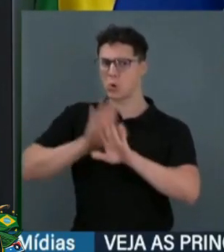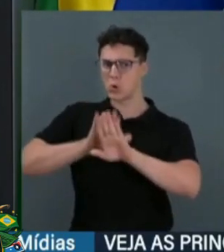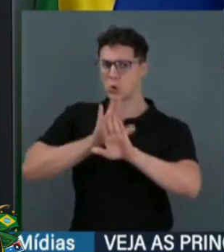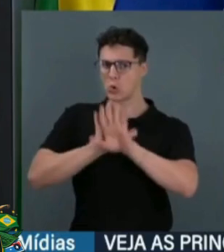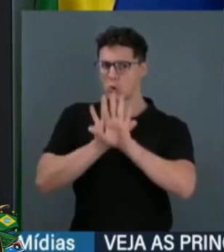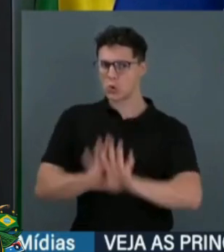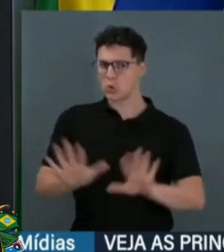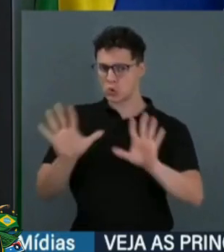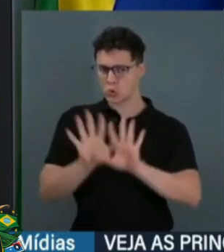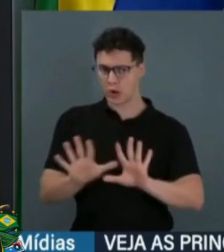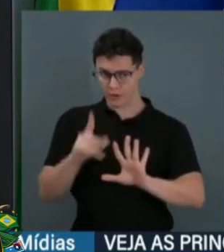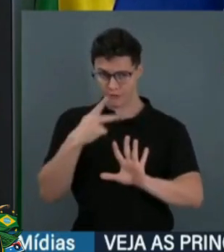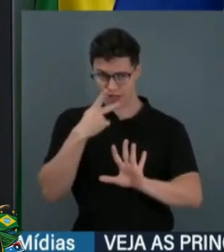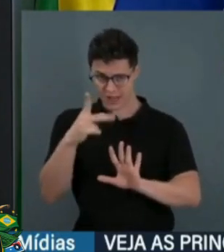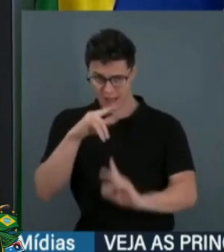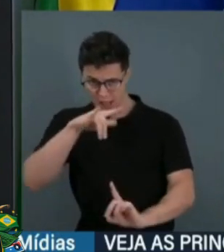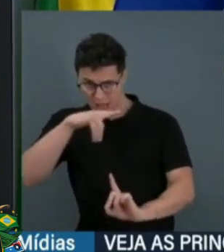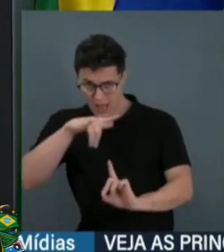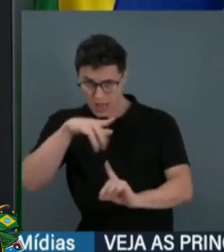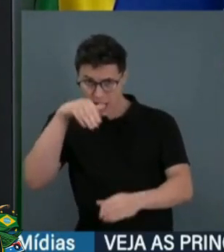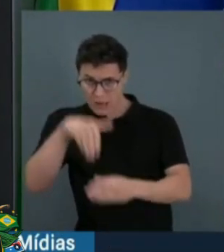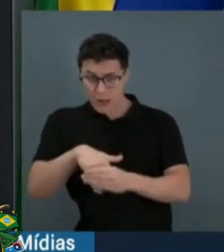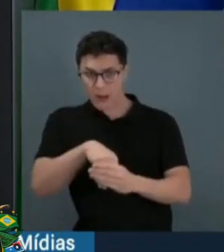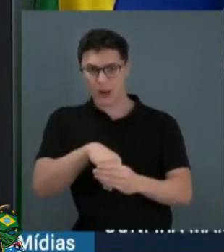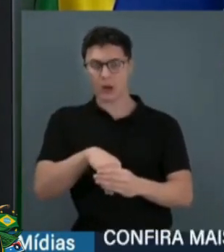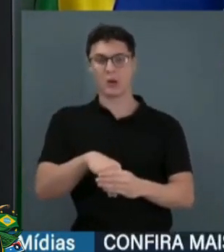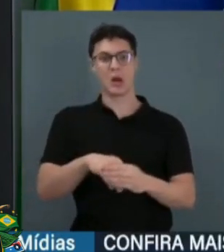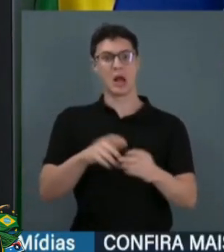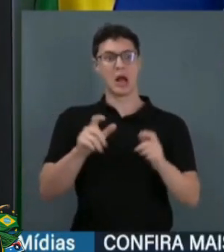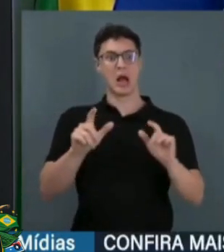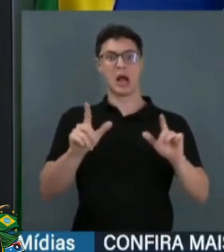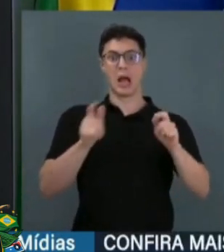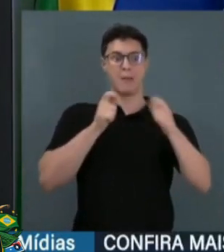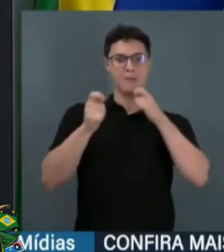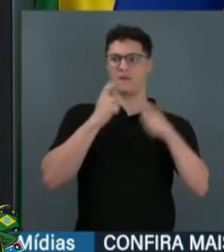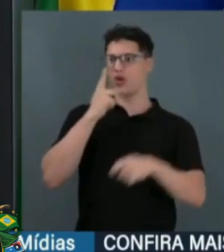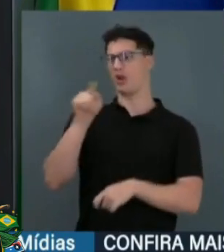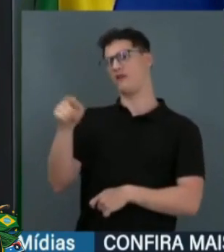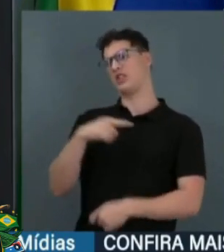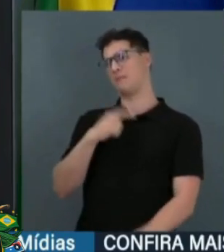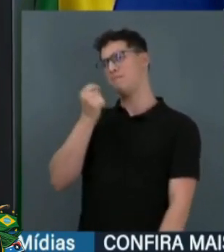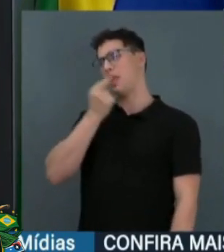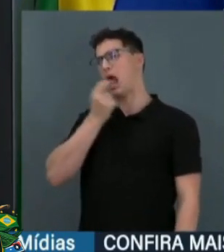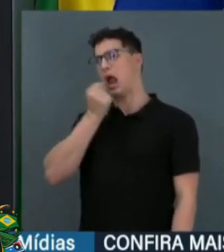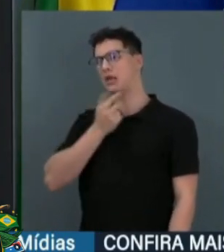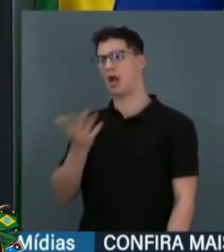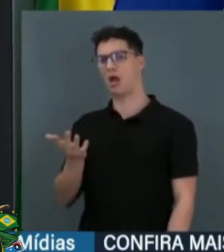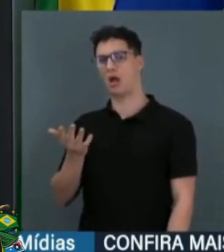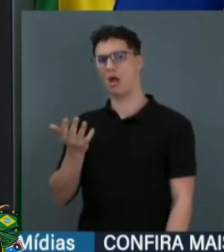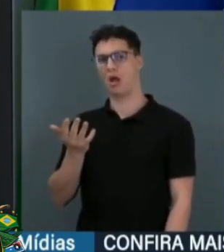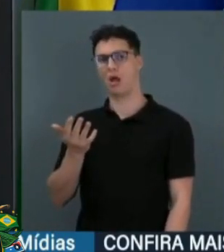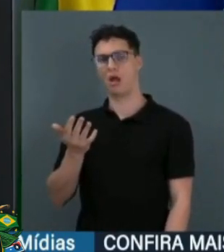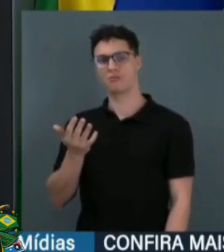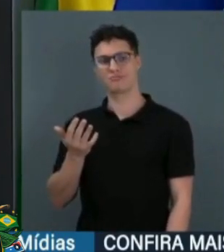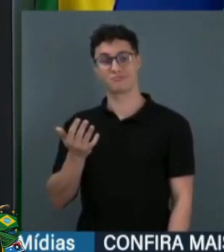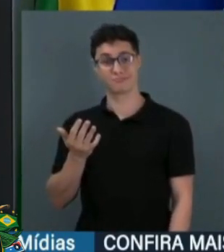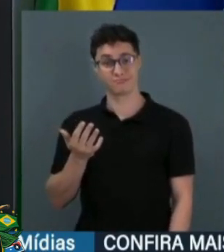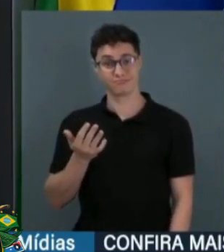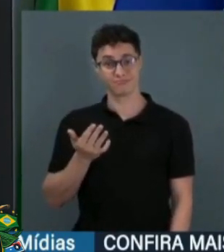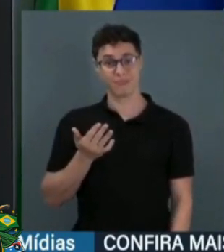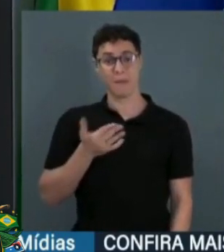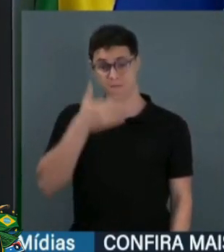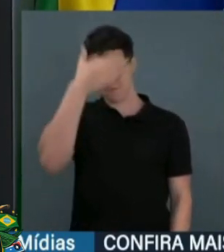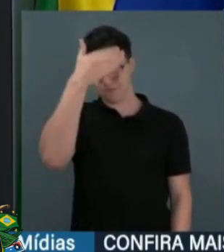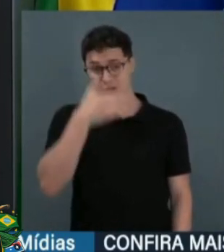eu falei que ele tinha manipulado as eleições, a imprensa achou que eu estava de deboche. E nós conseguimos